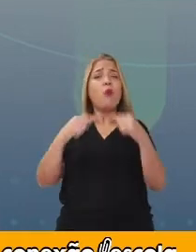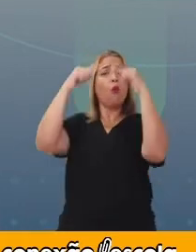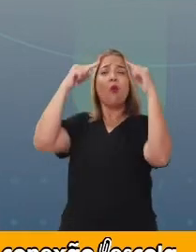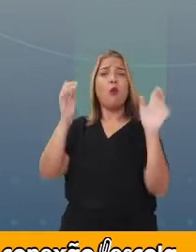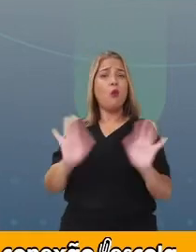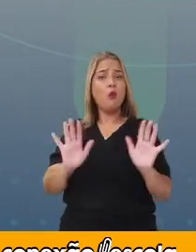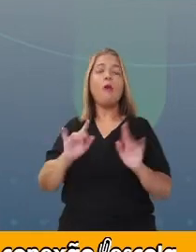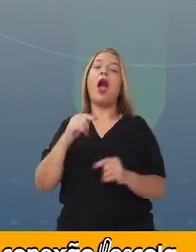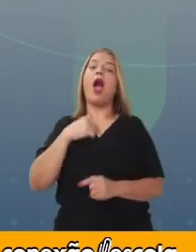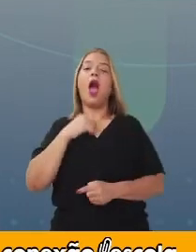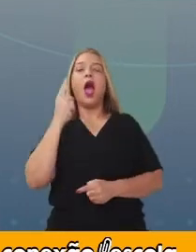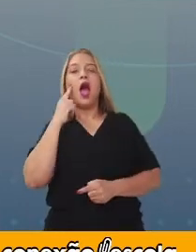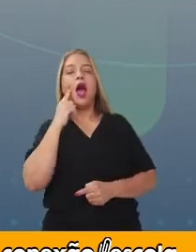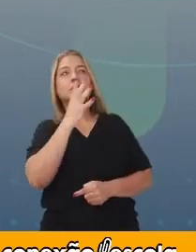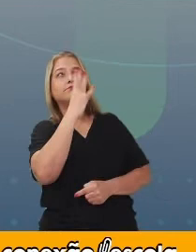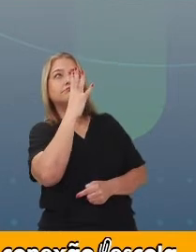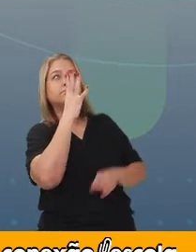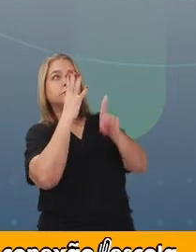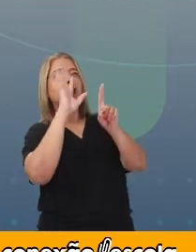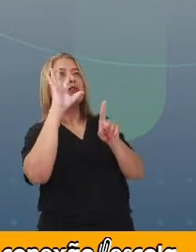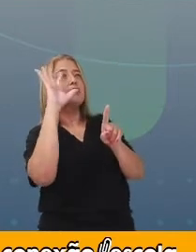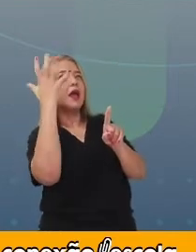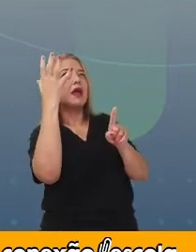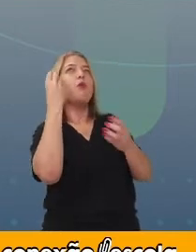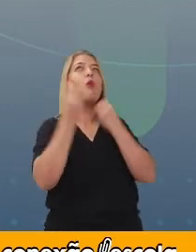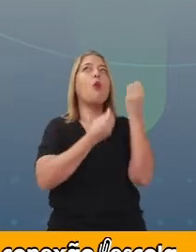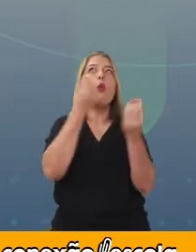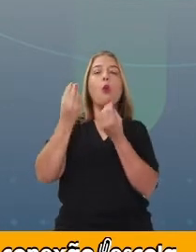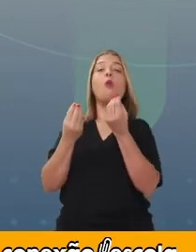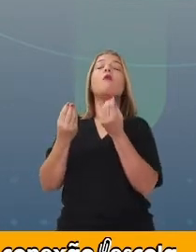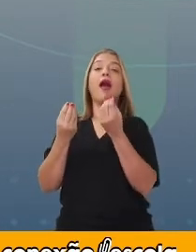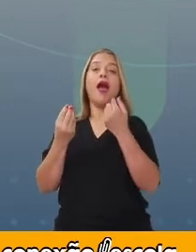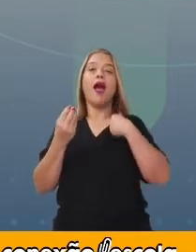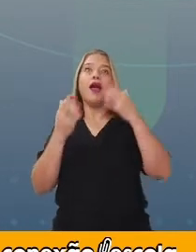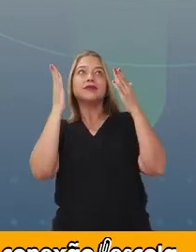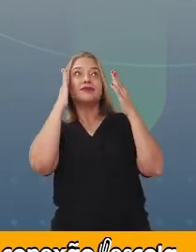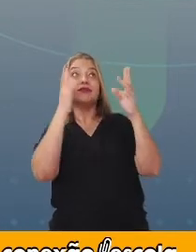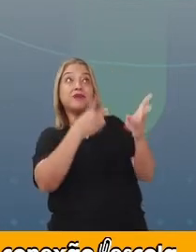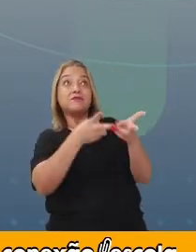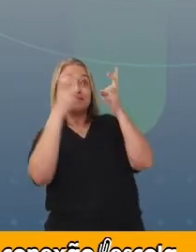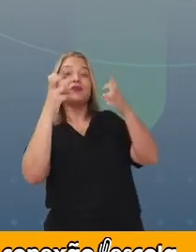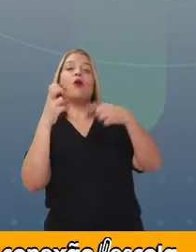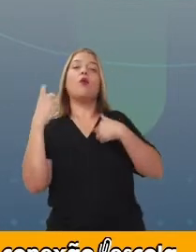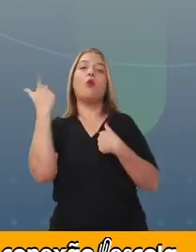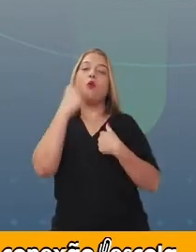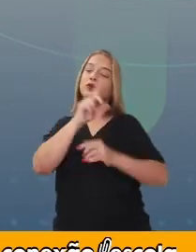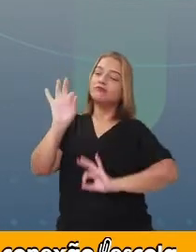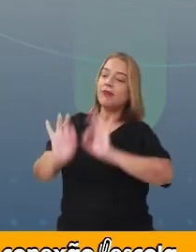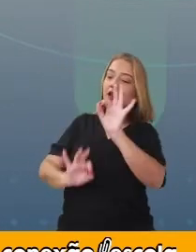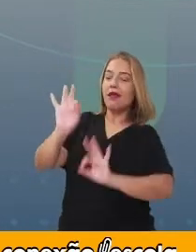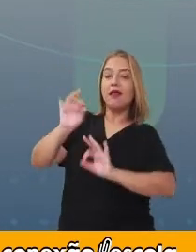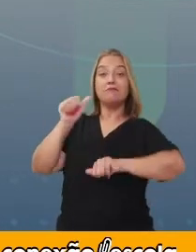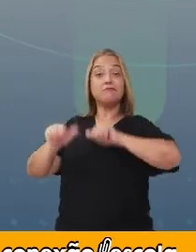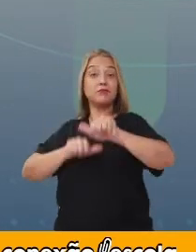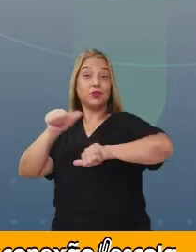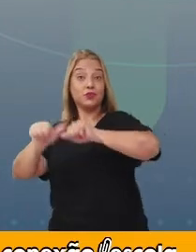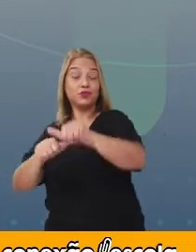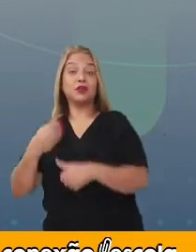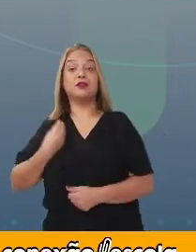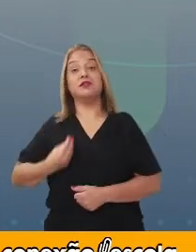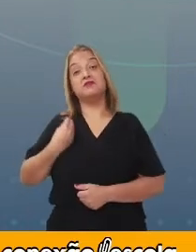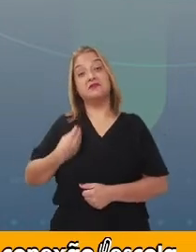começou a observar o tempo e nessa observação ele foi fazendo alguns ajustes para a